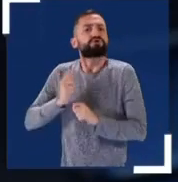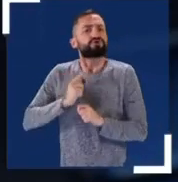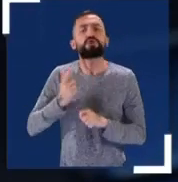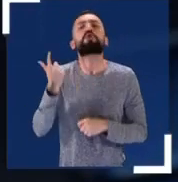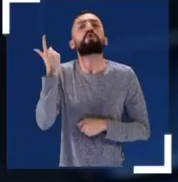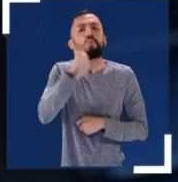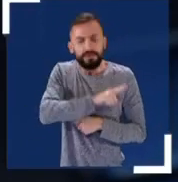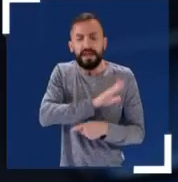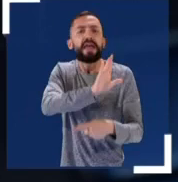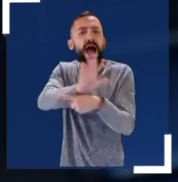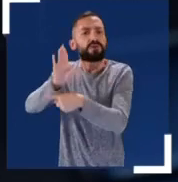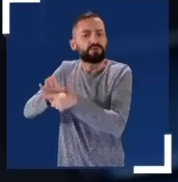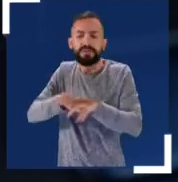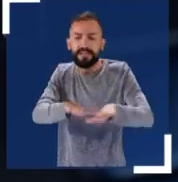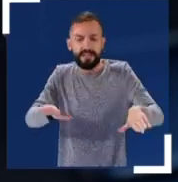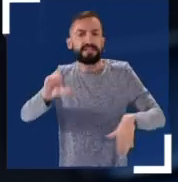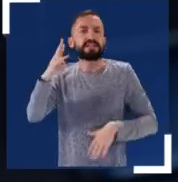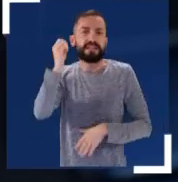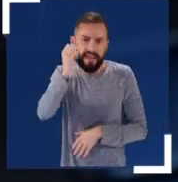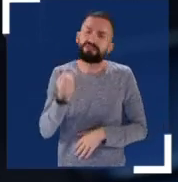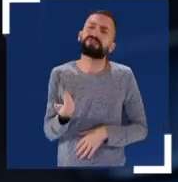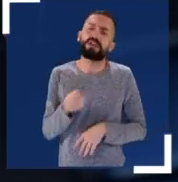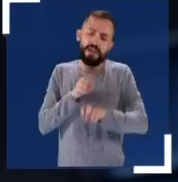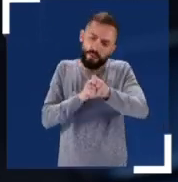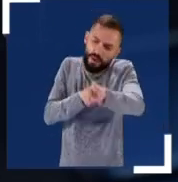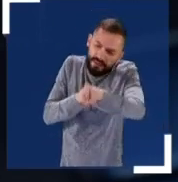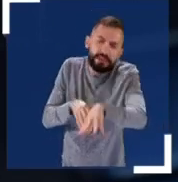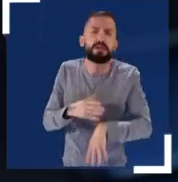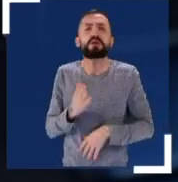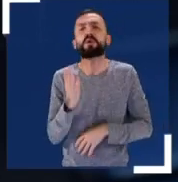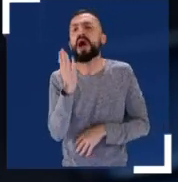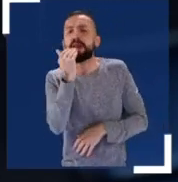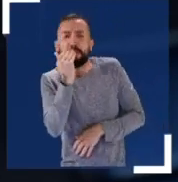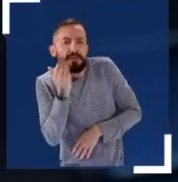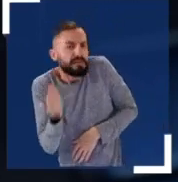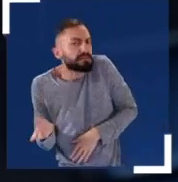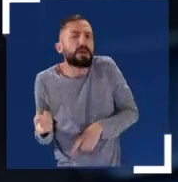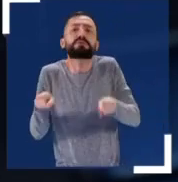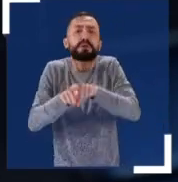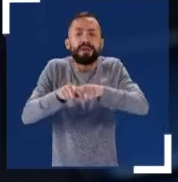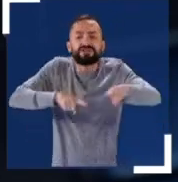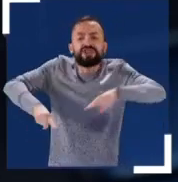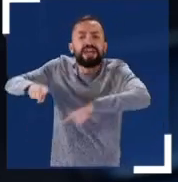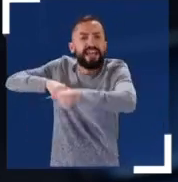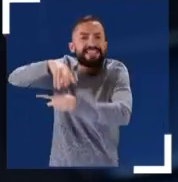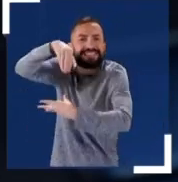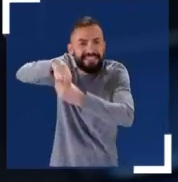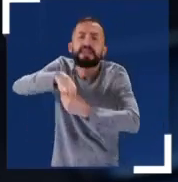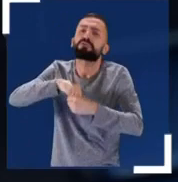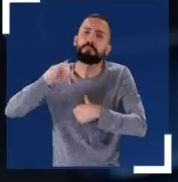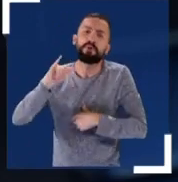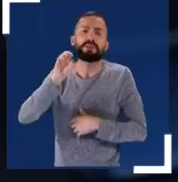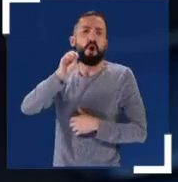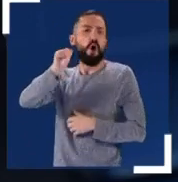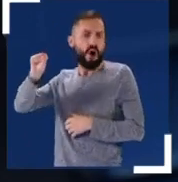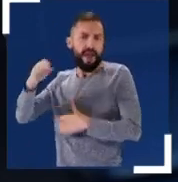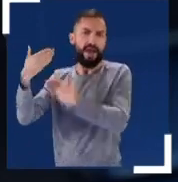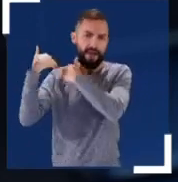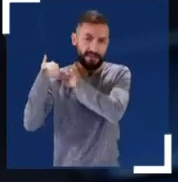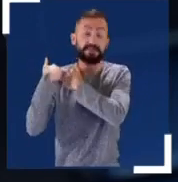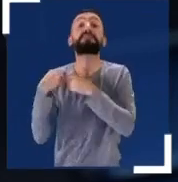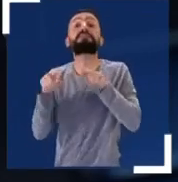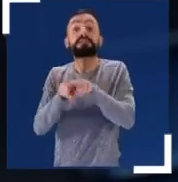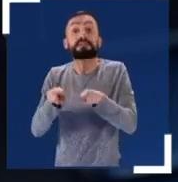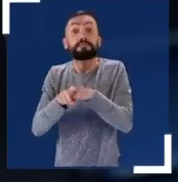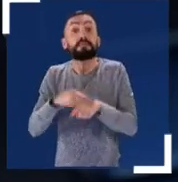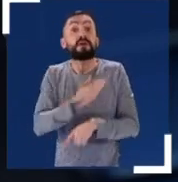nas creches, tanto na educação, quanto na alimentação, quanto no próprio gerenciamento das creches. E muito importante que nós tenhamos o apoio do governo do Estado